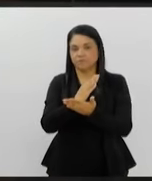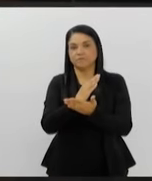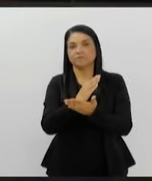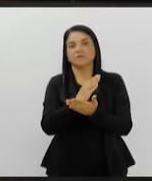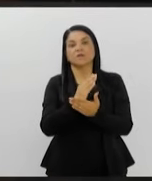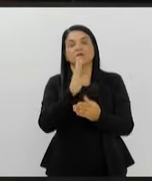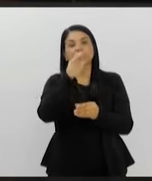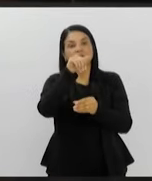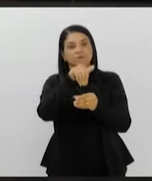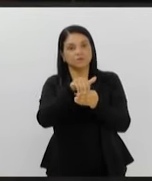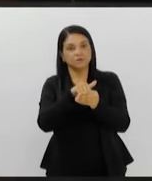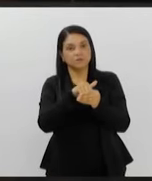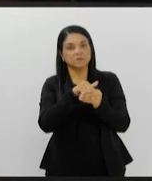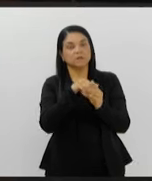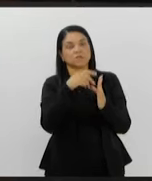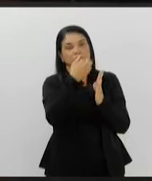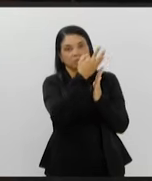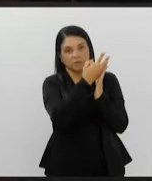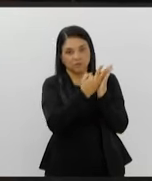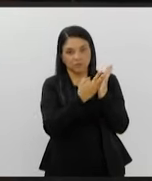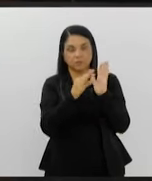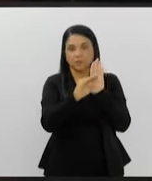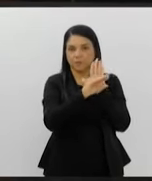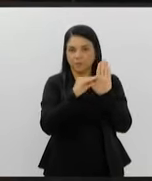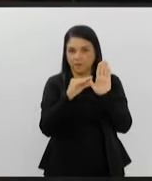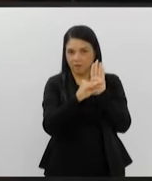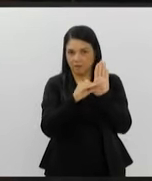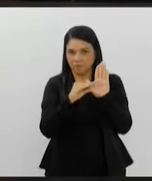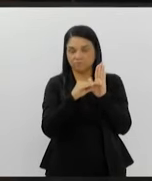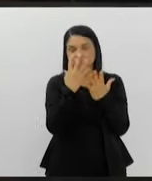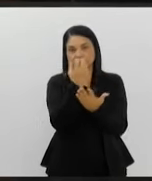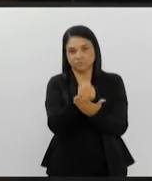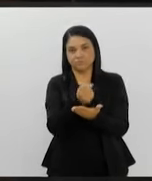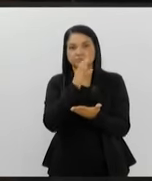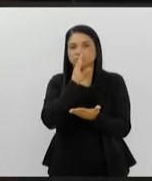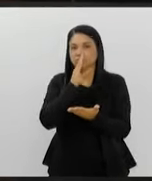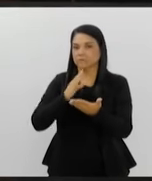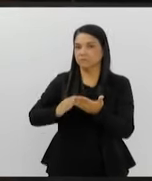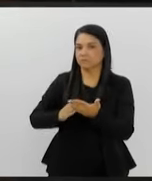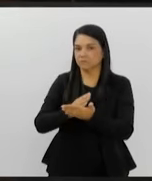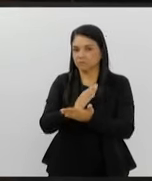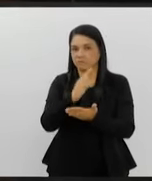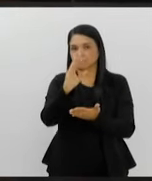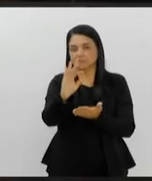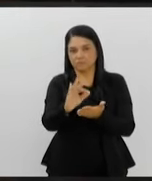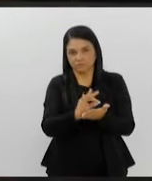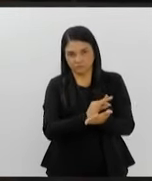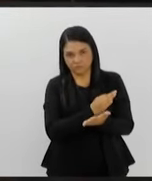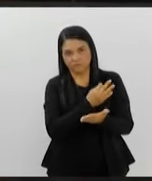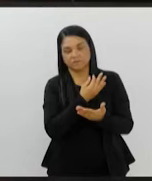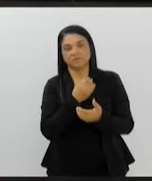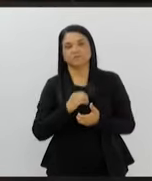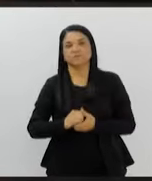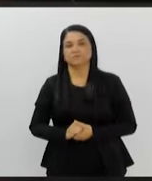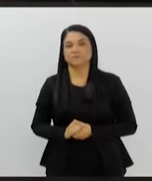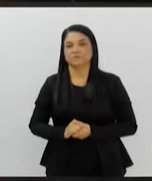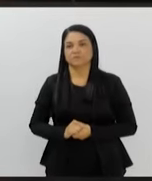Em votação, redação do vencido, assim emendado. Os senhores que aprovam, permaneçam como estão. Aprovado. Vai autógrafo.